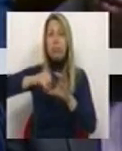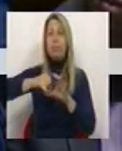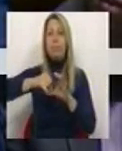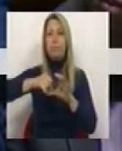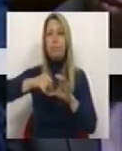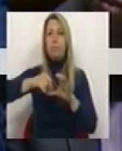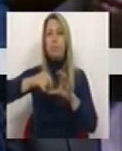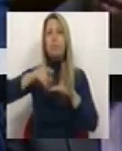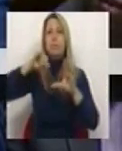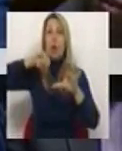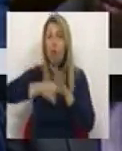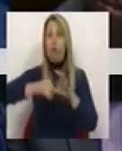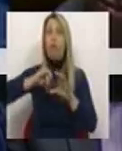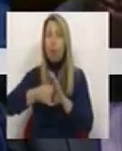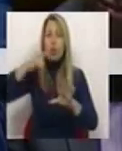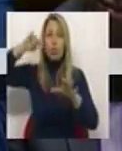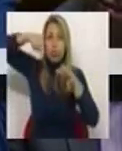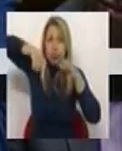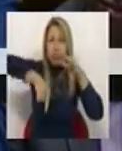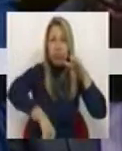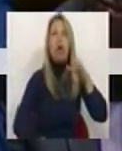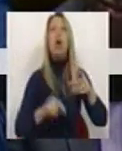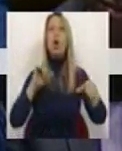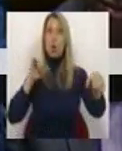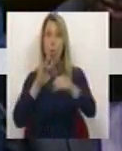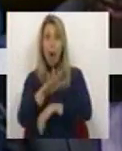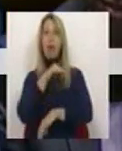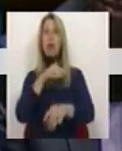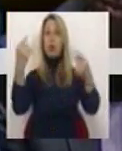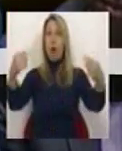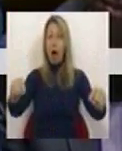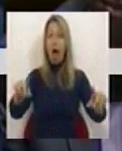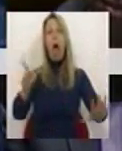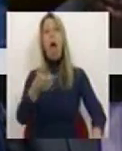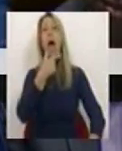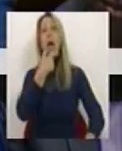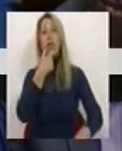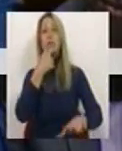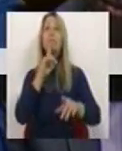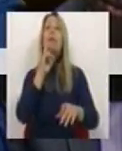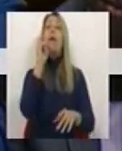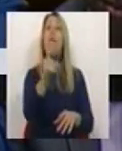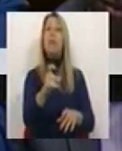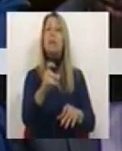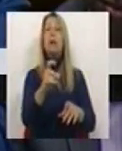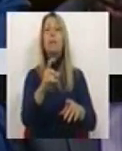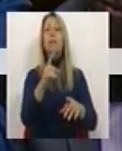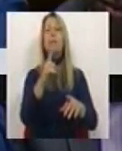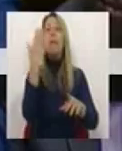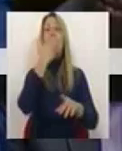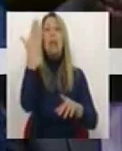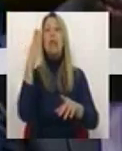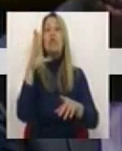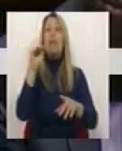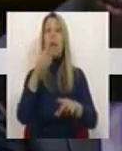permite realizar furos de alta profundidade no mar, que só tem de avisar com 10 dias de antecedência.